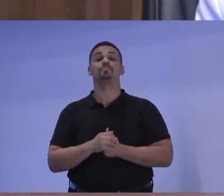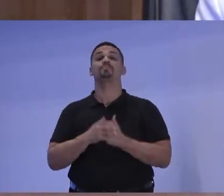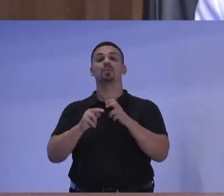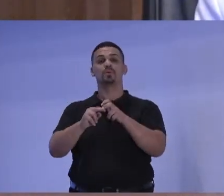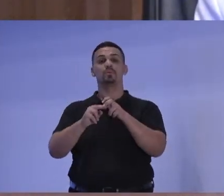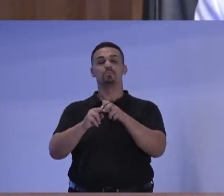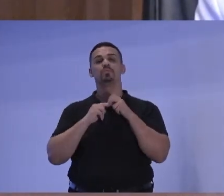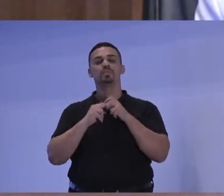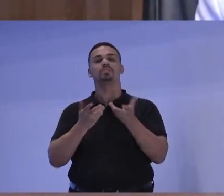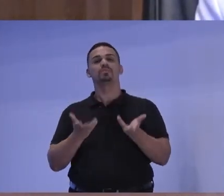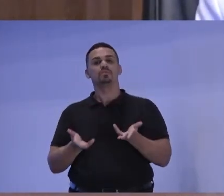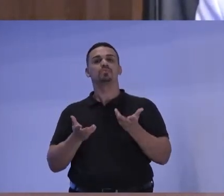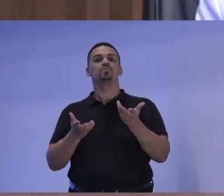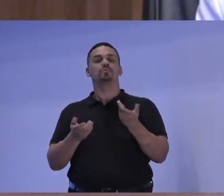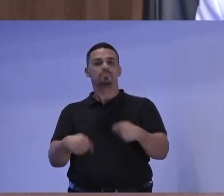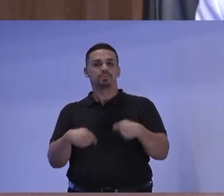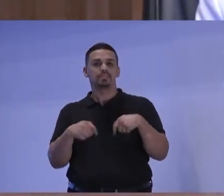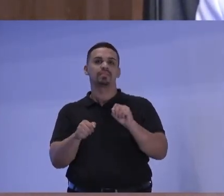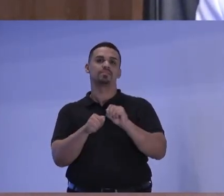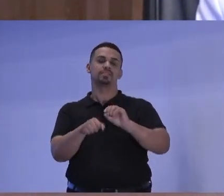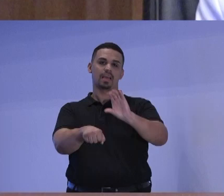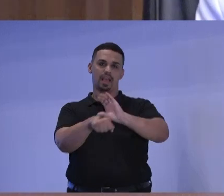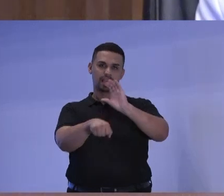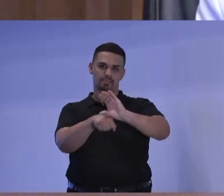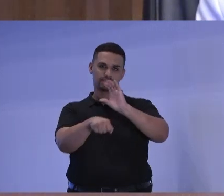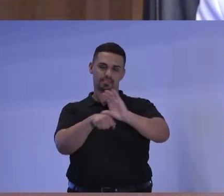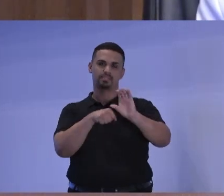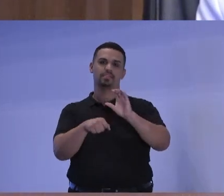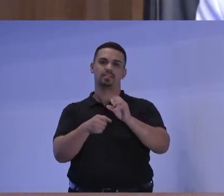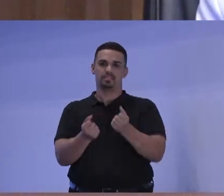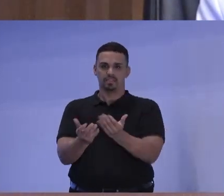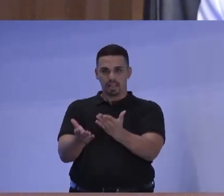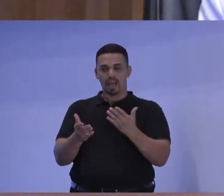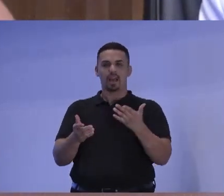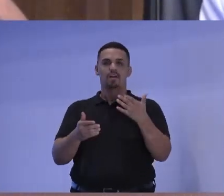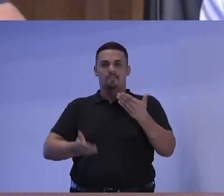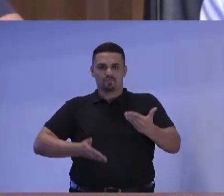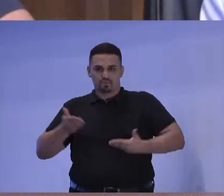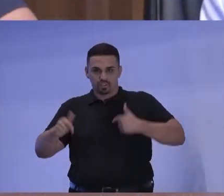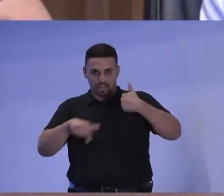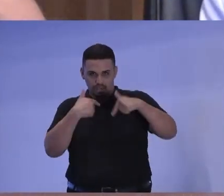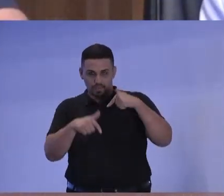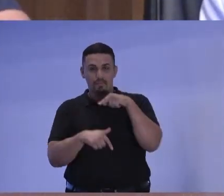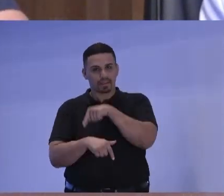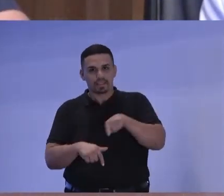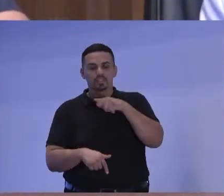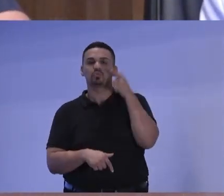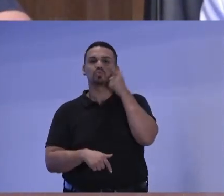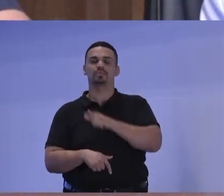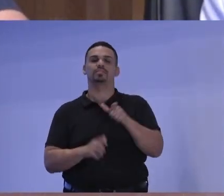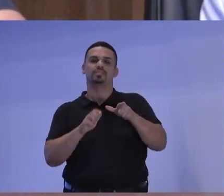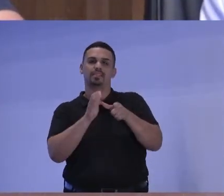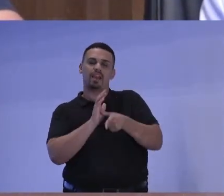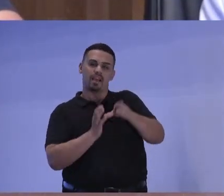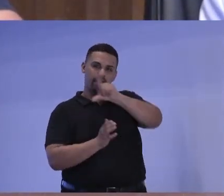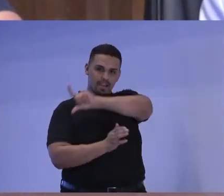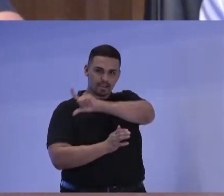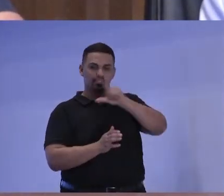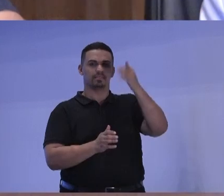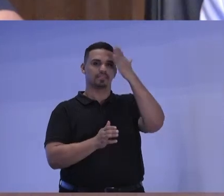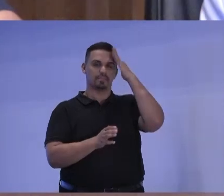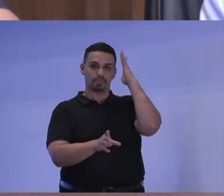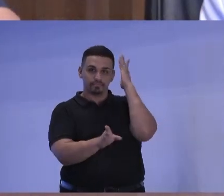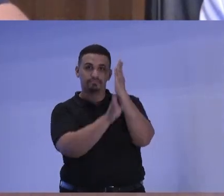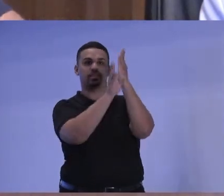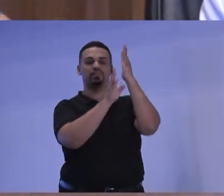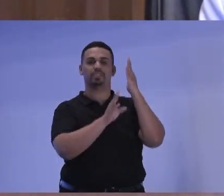capacitação dos profissionais para terem a capacidade de fazer o diagnóstico nos primeiros atendimentos é importante, para que possa haver um atendimento de qualidade, então isso